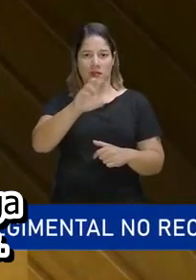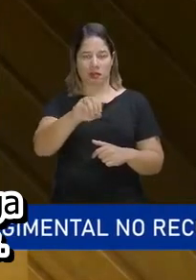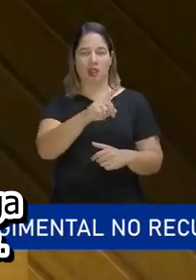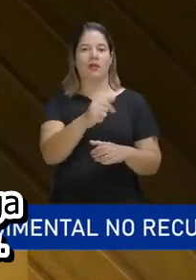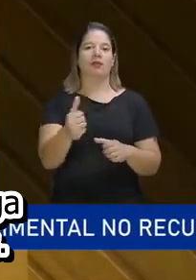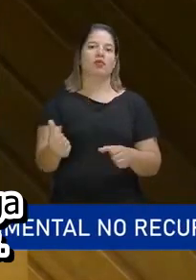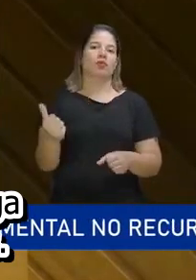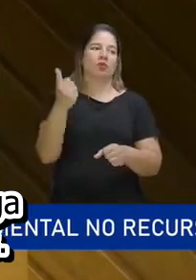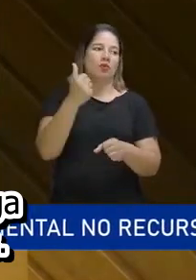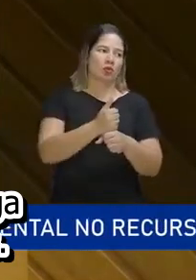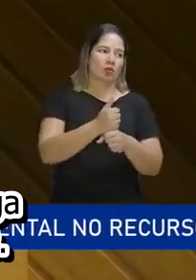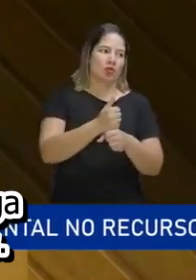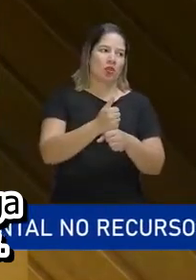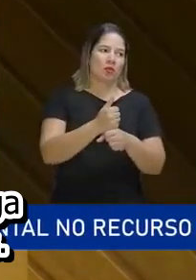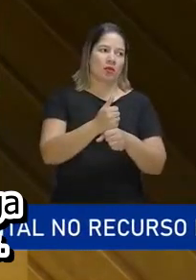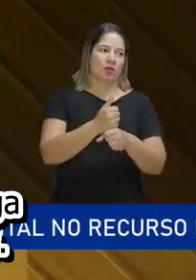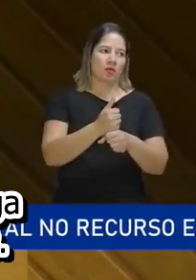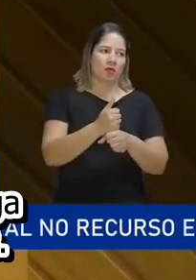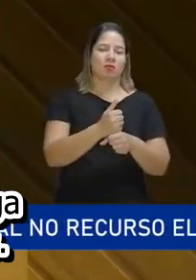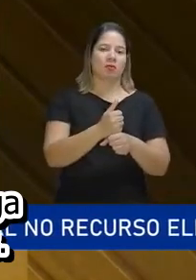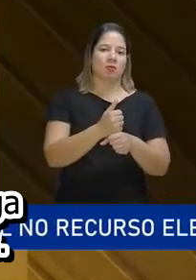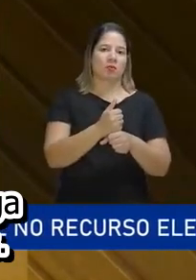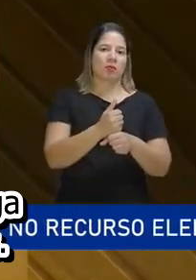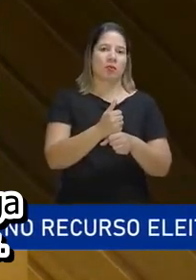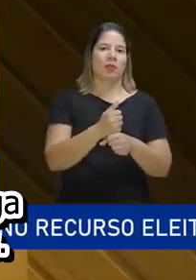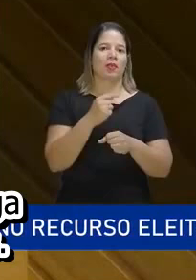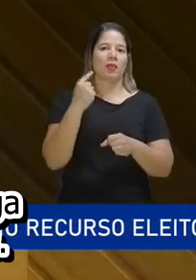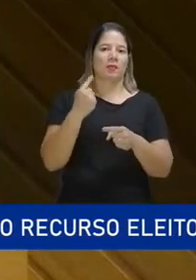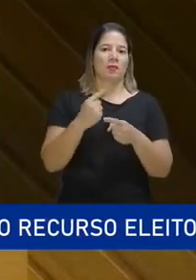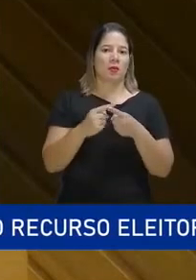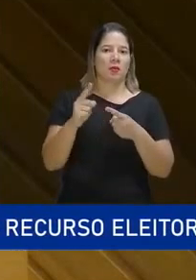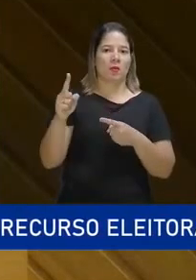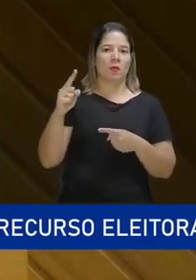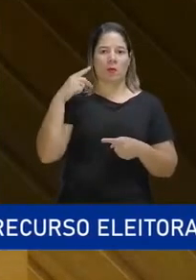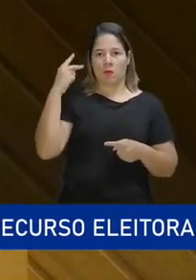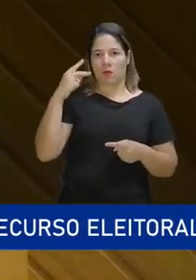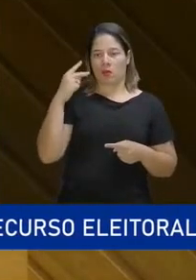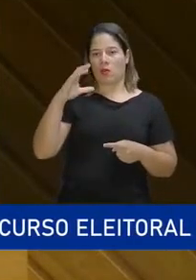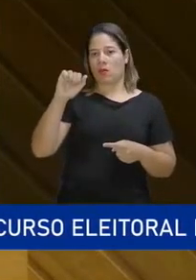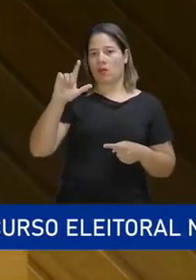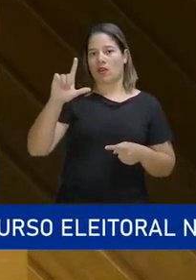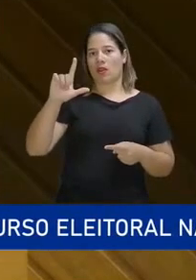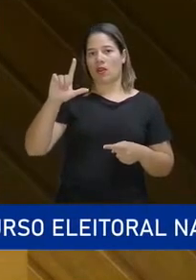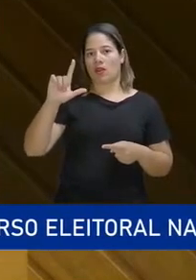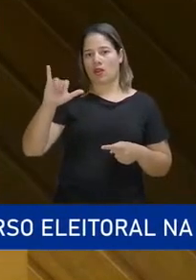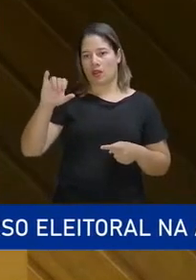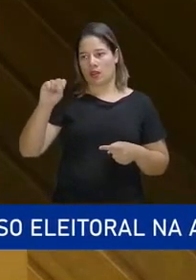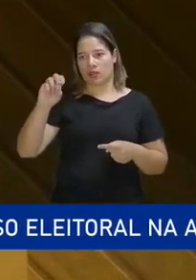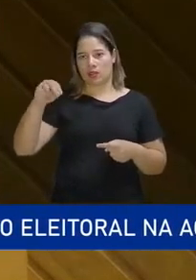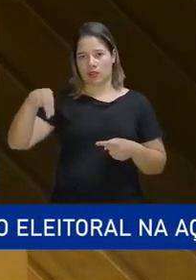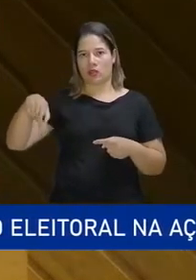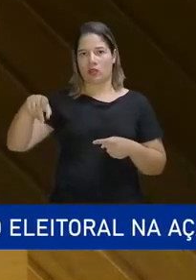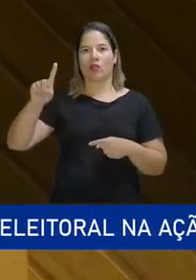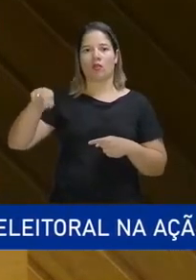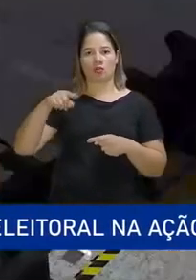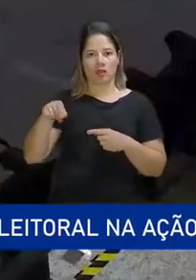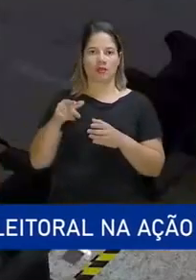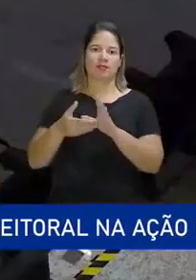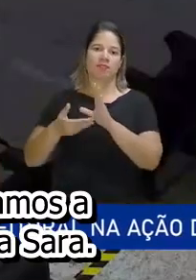aberto com a cassação de Carlos Rebouças. Muito obrigado a todos. É